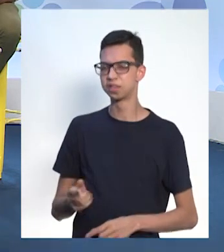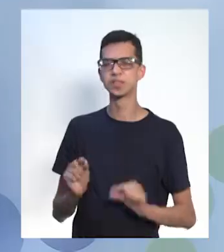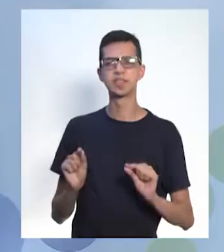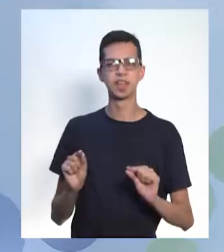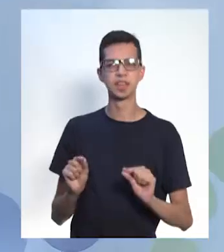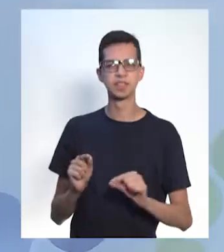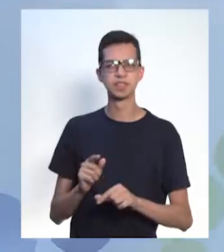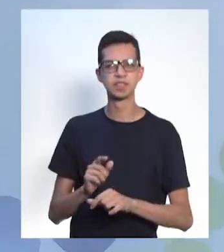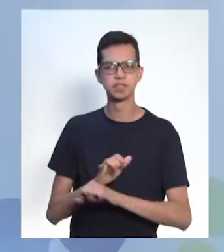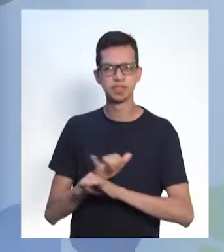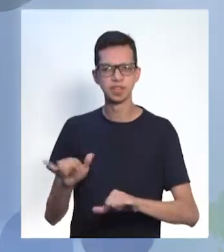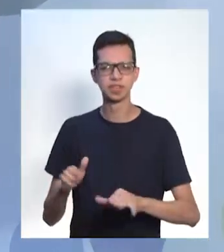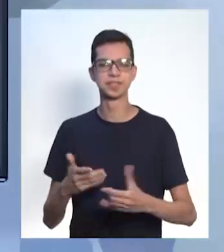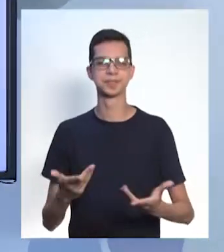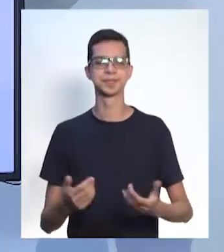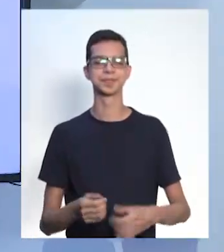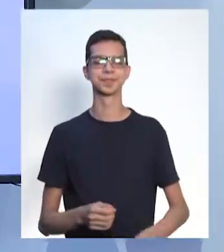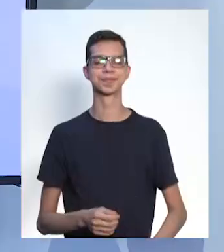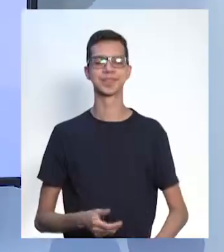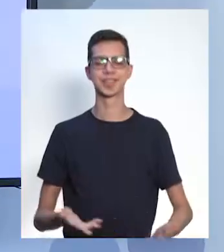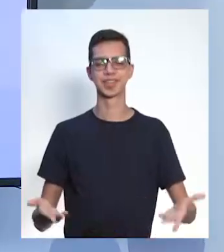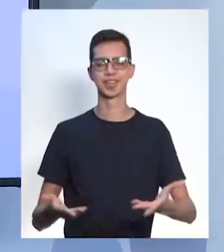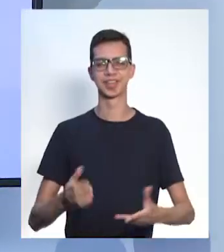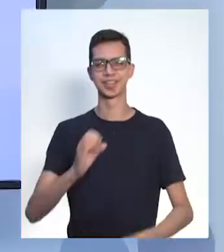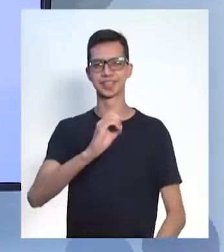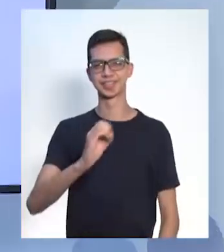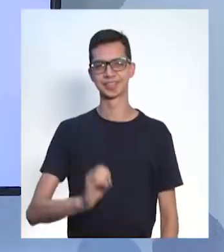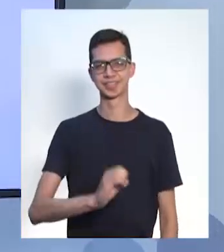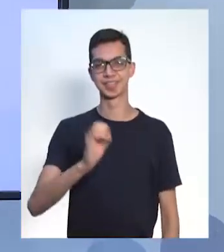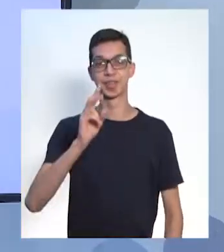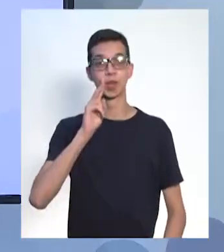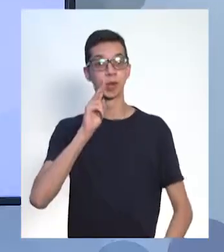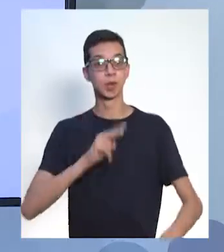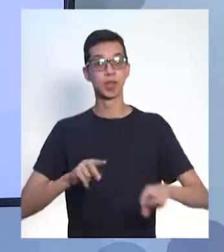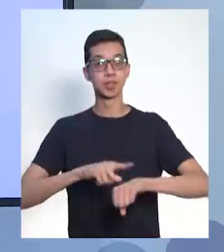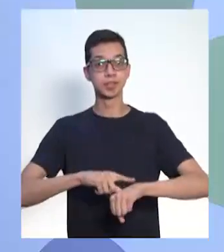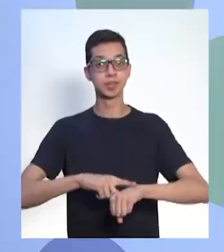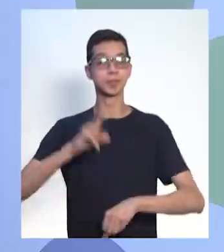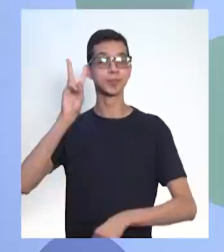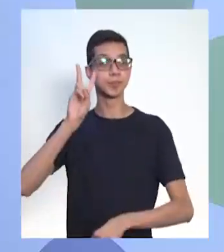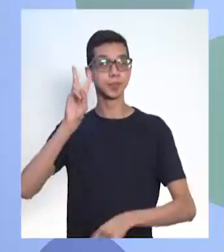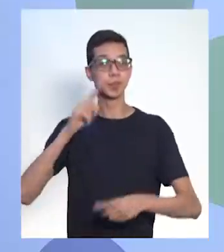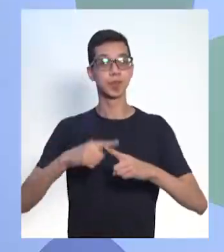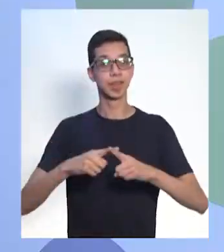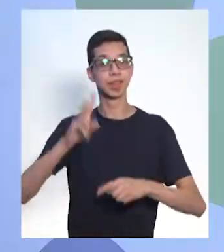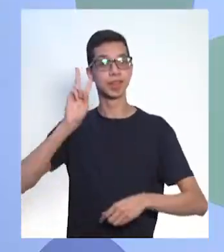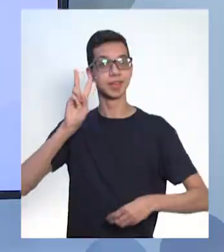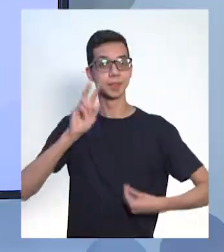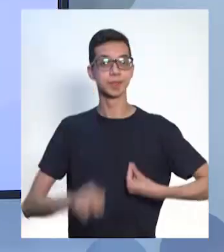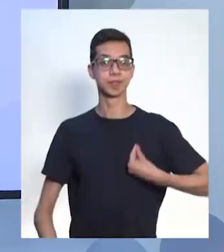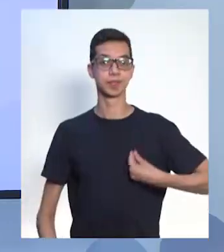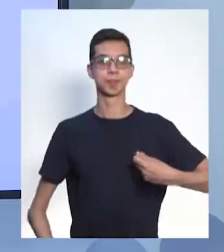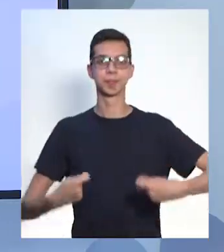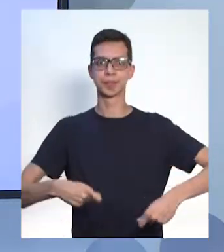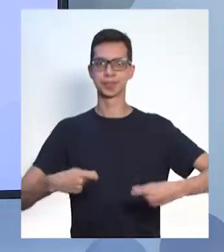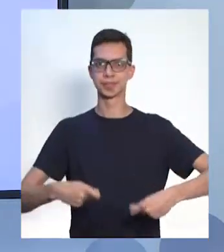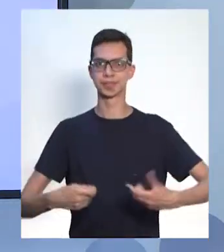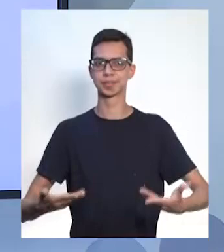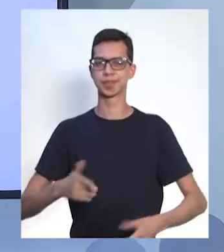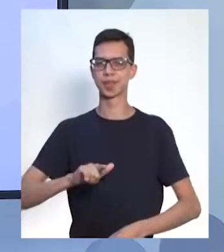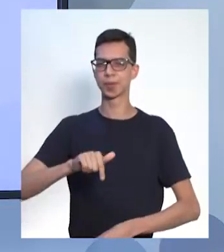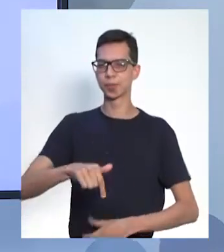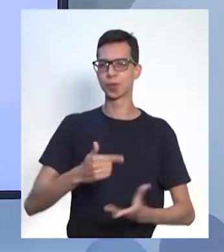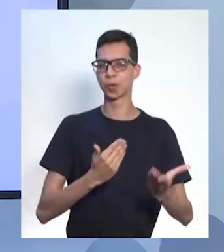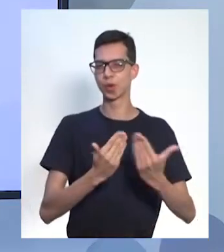Vamos rever esse momento aí aqui no CMSP, né? Recordar aqui, recordar, né? Recordar é diz, viver, recordar, né? Recordar é viver. Vamos rever esse momento aí. E depois vamos